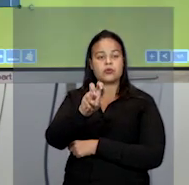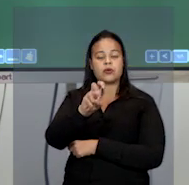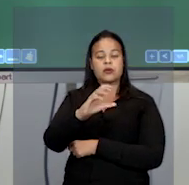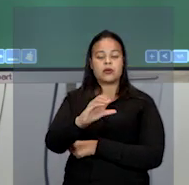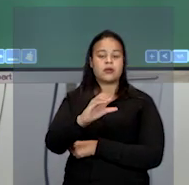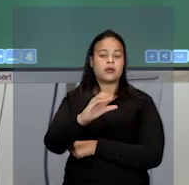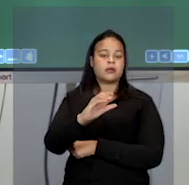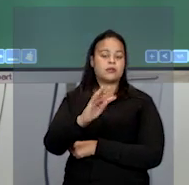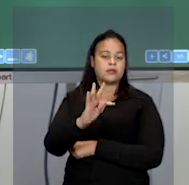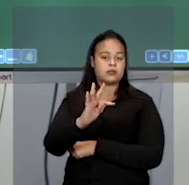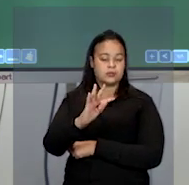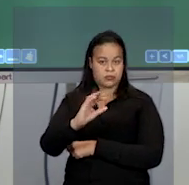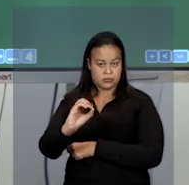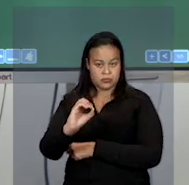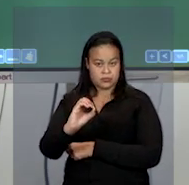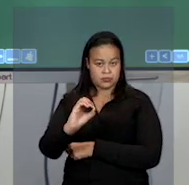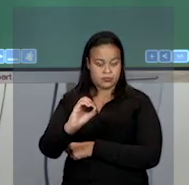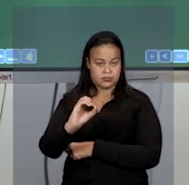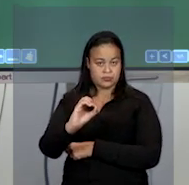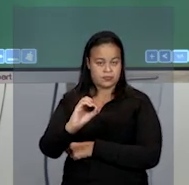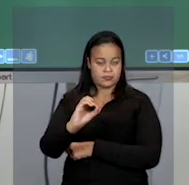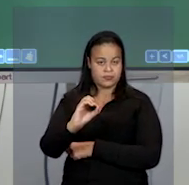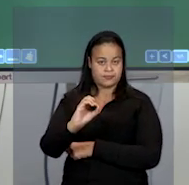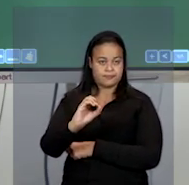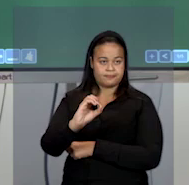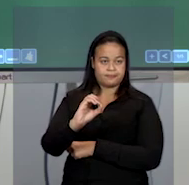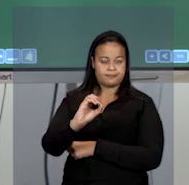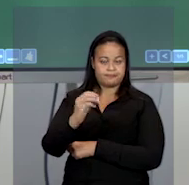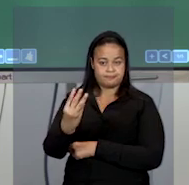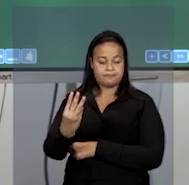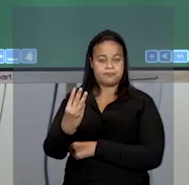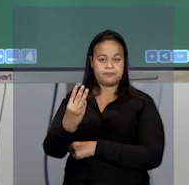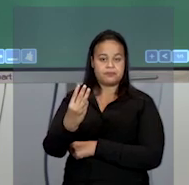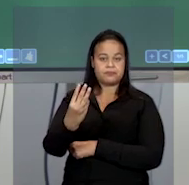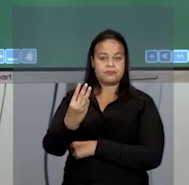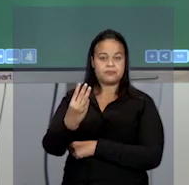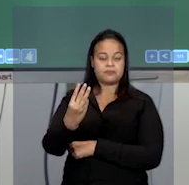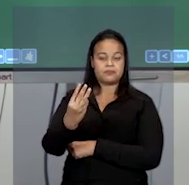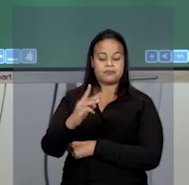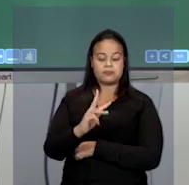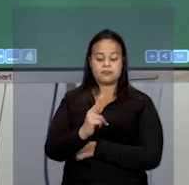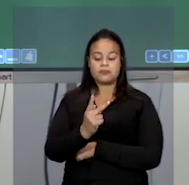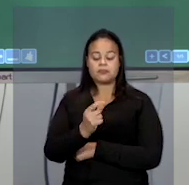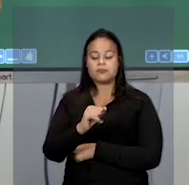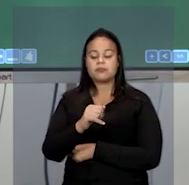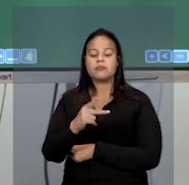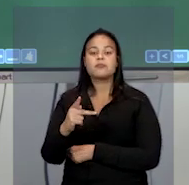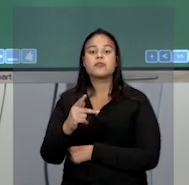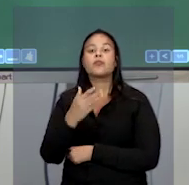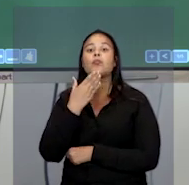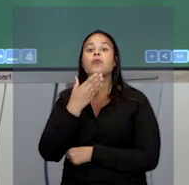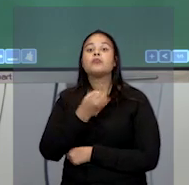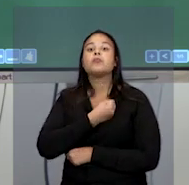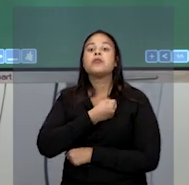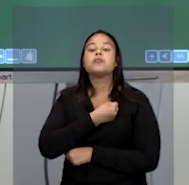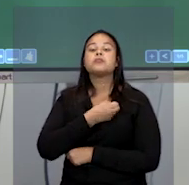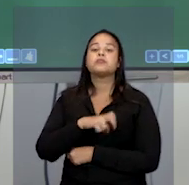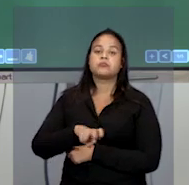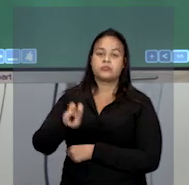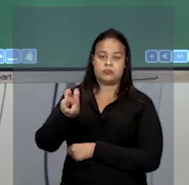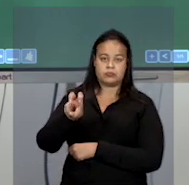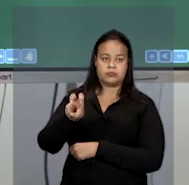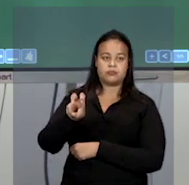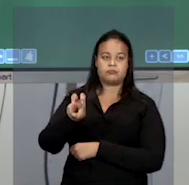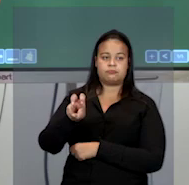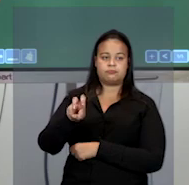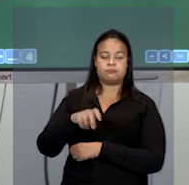4. Cateto oposto 3, hipotenusa é 5. Cateto